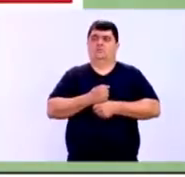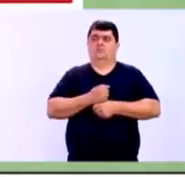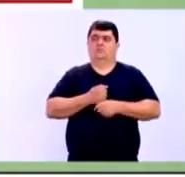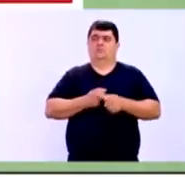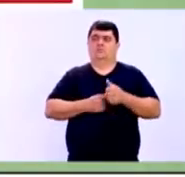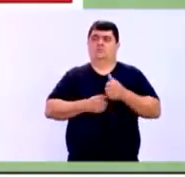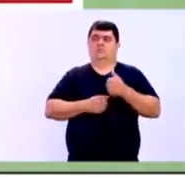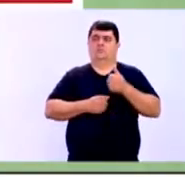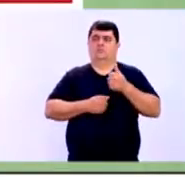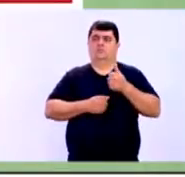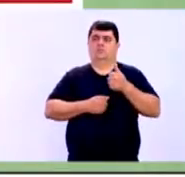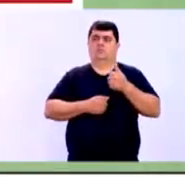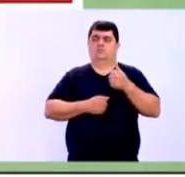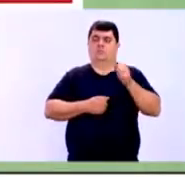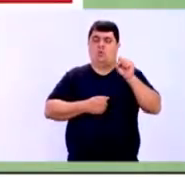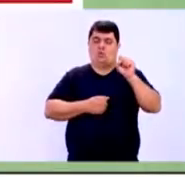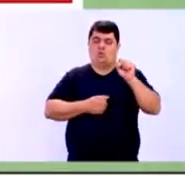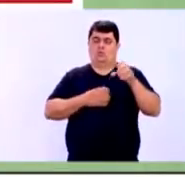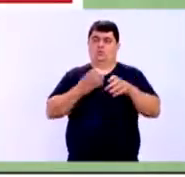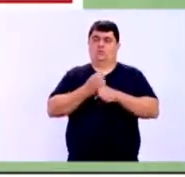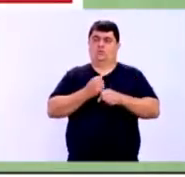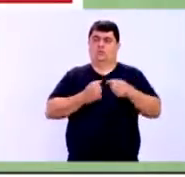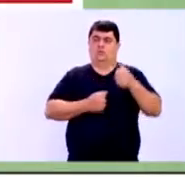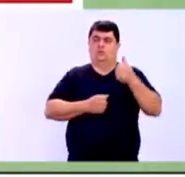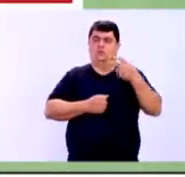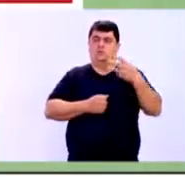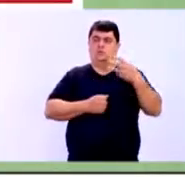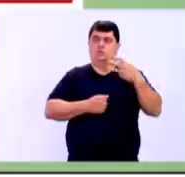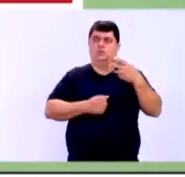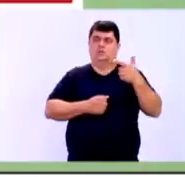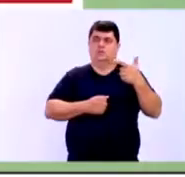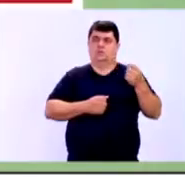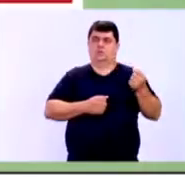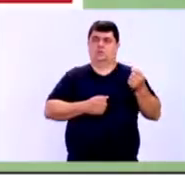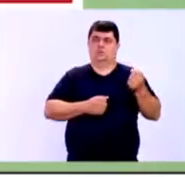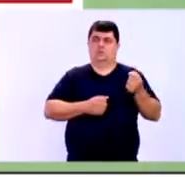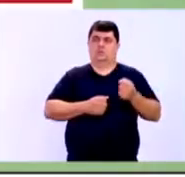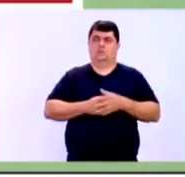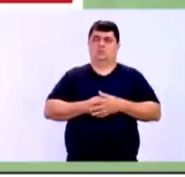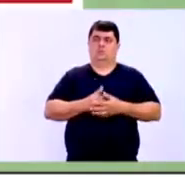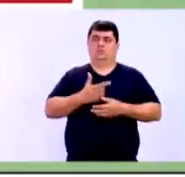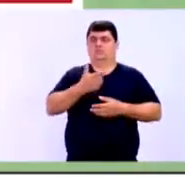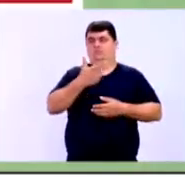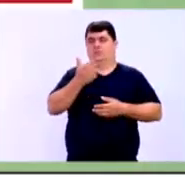13. 8.000 mais 13.200 dá